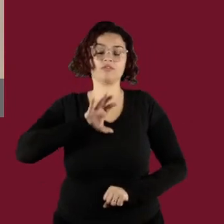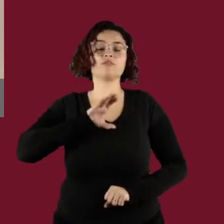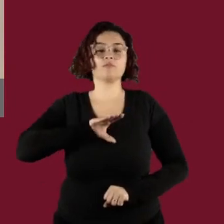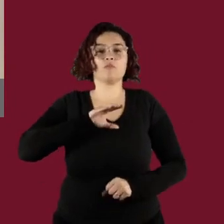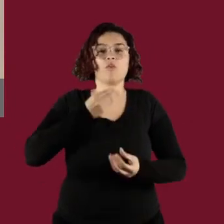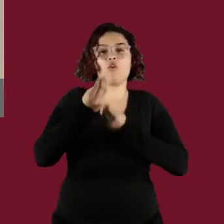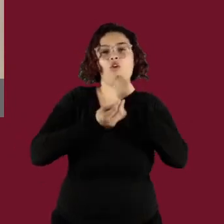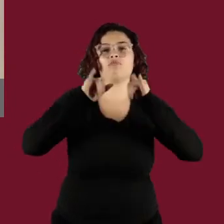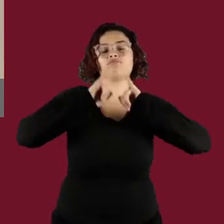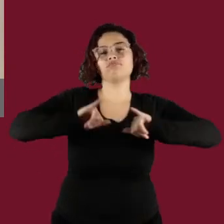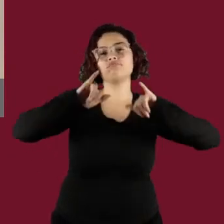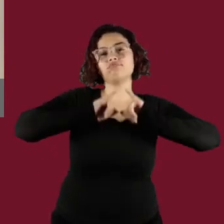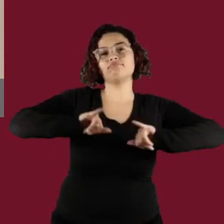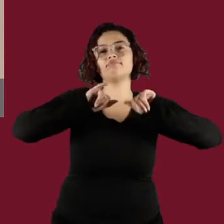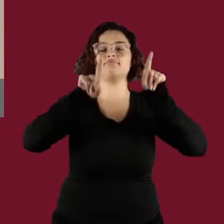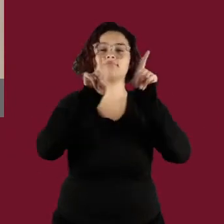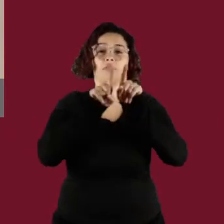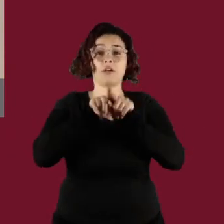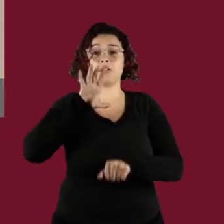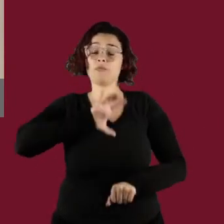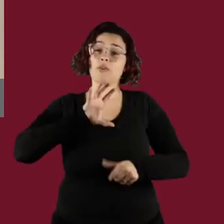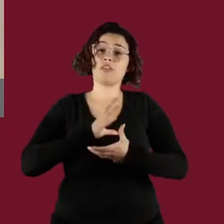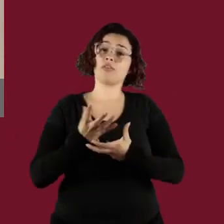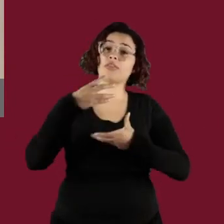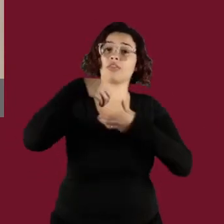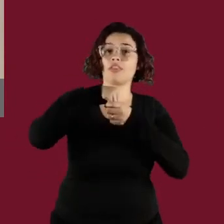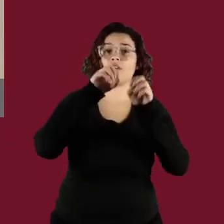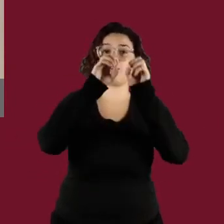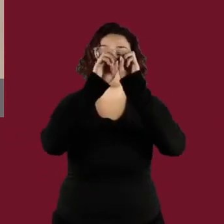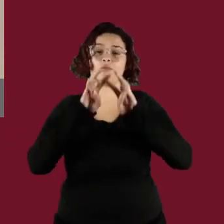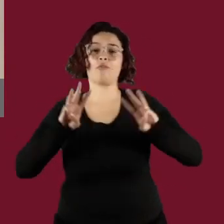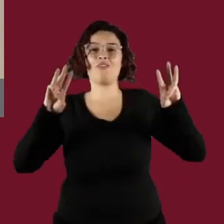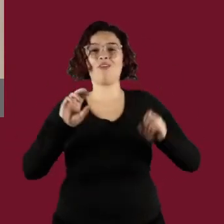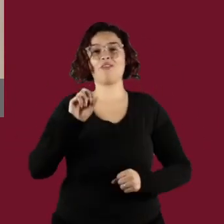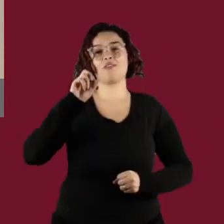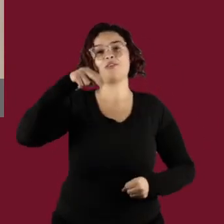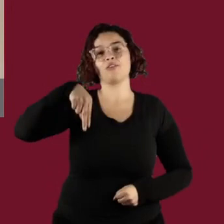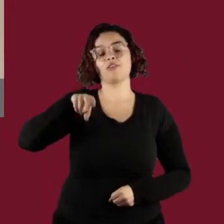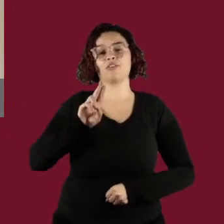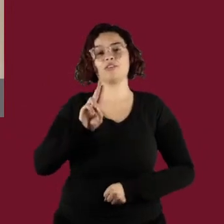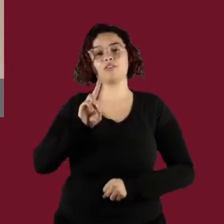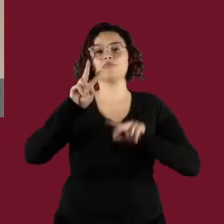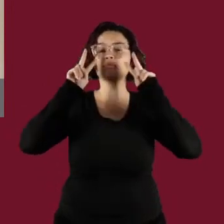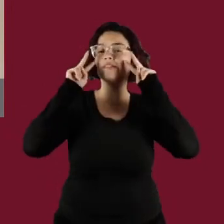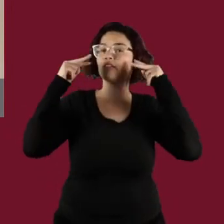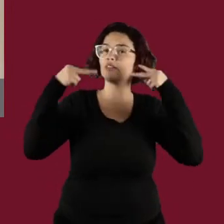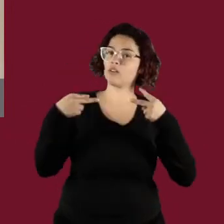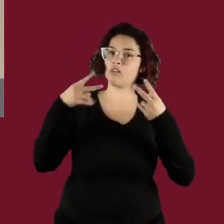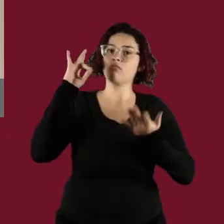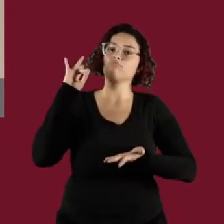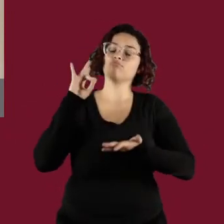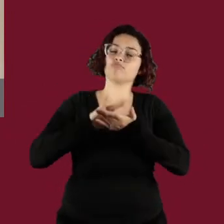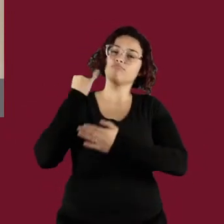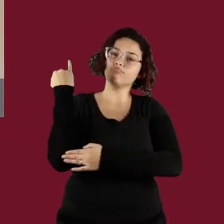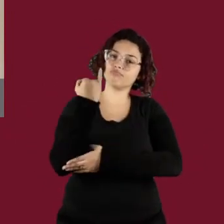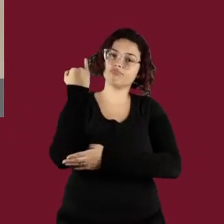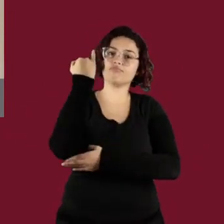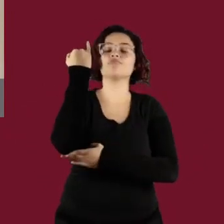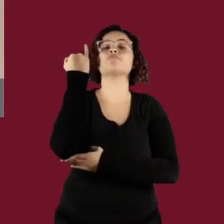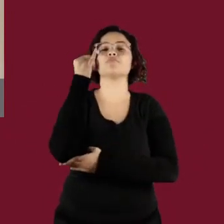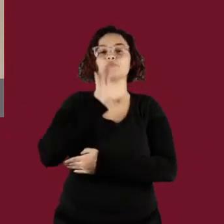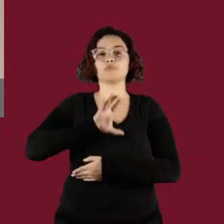como língua da ONU, né? Esse movimento, essa campanha pelo reconhecimento da língua portuguesa na